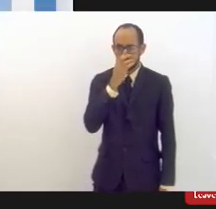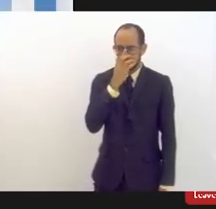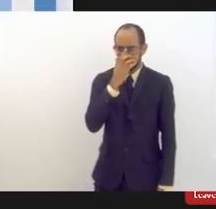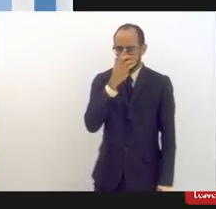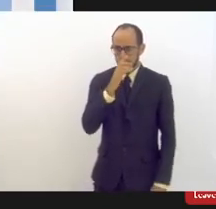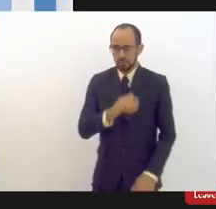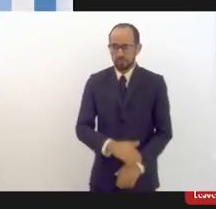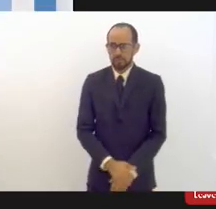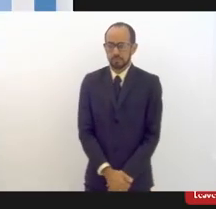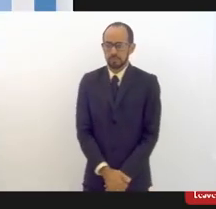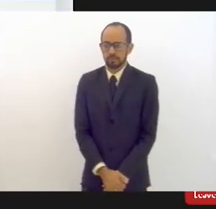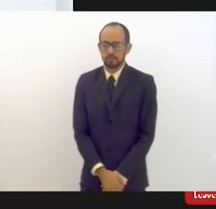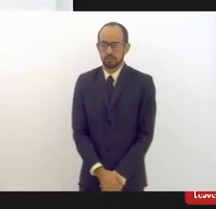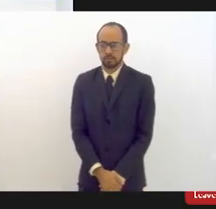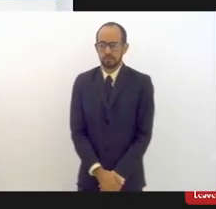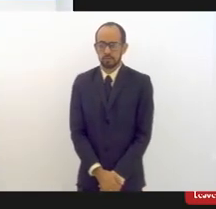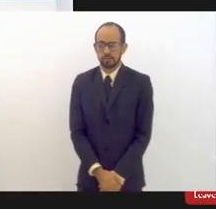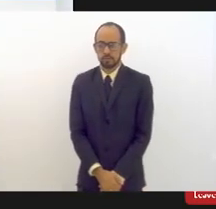A projeção.